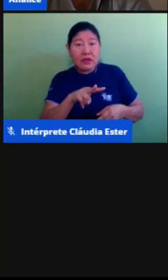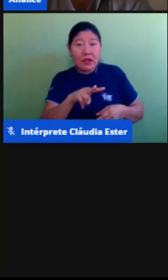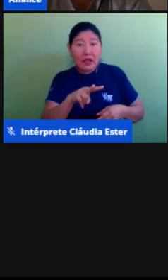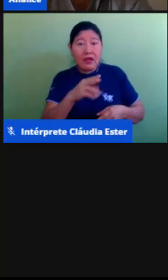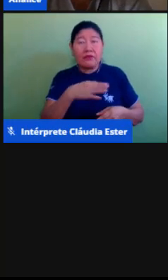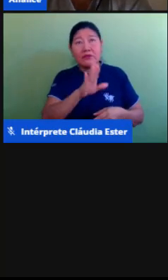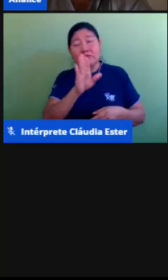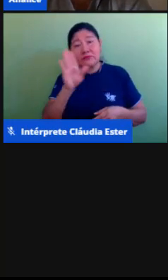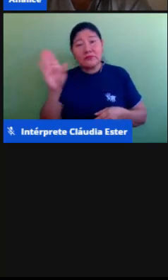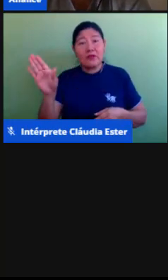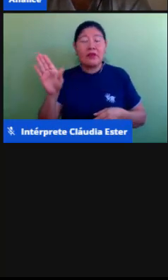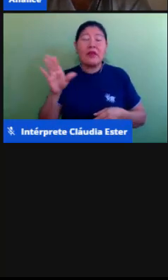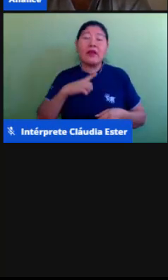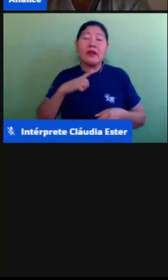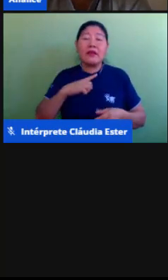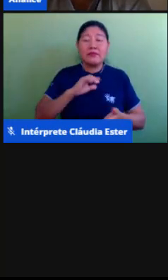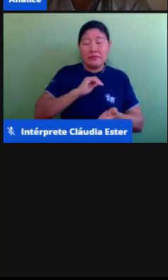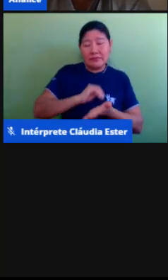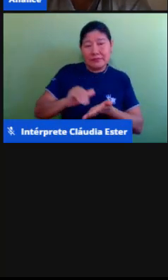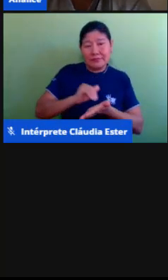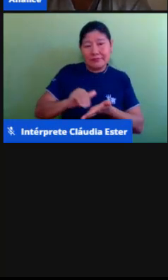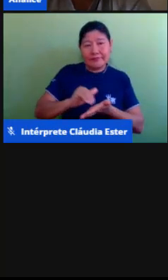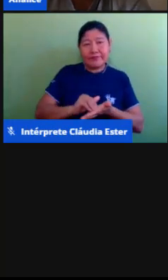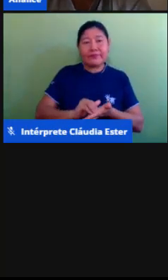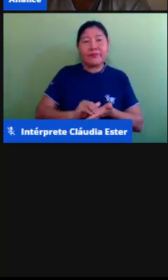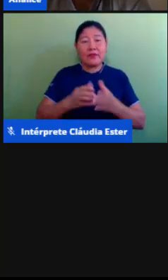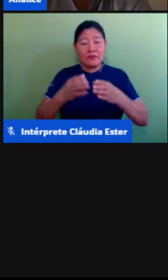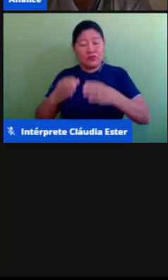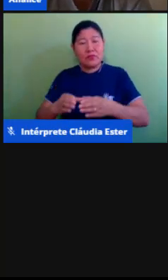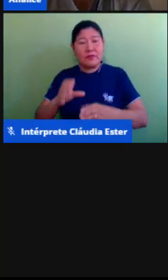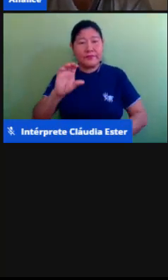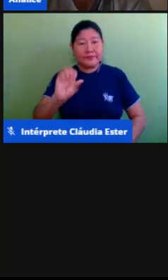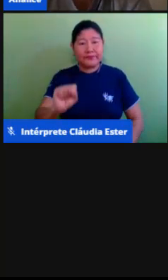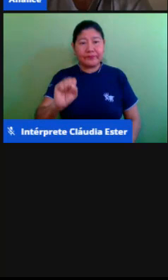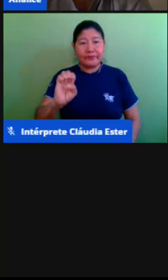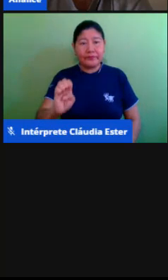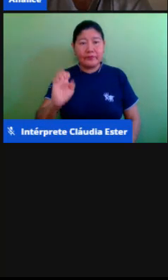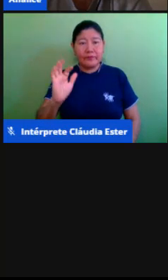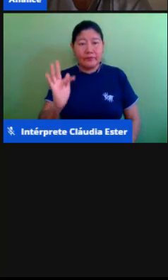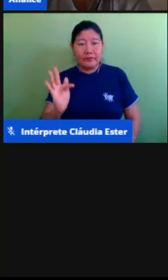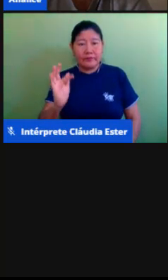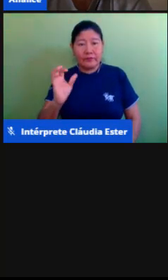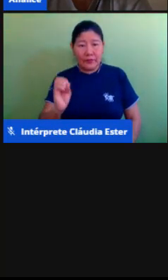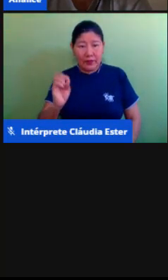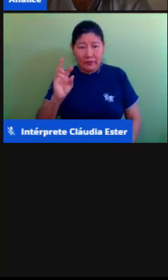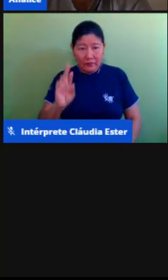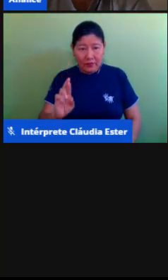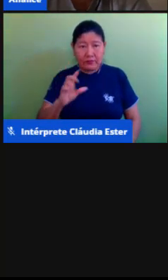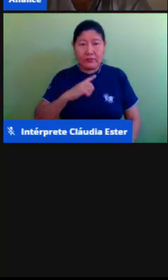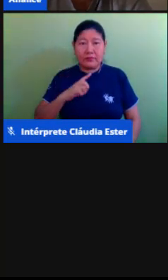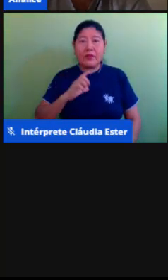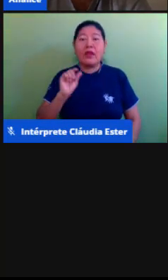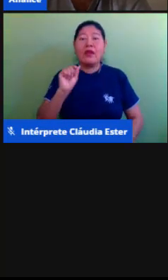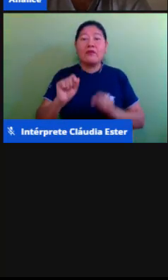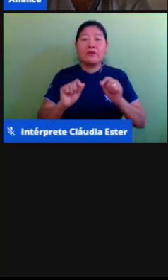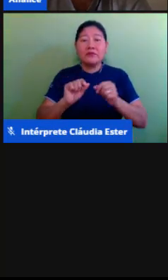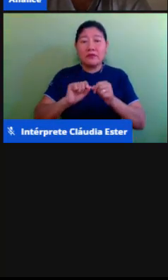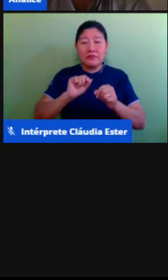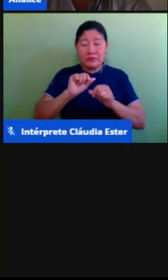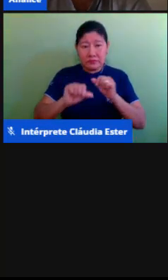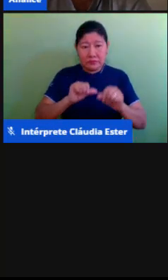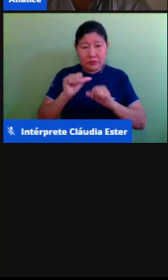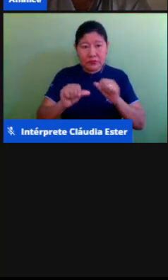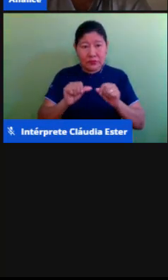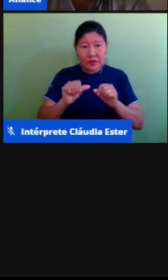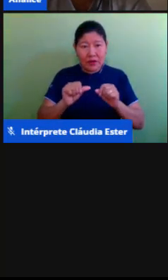lá no CEFOR e eles trocam para vocês por um certificado. O interessante é sempre dar uma ligada antes, né? Para ver se